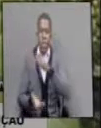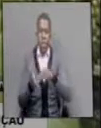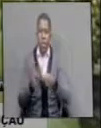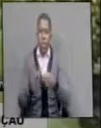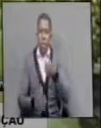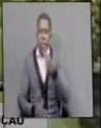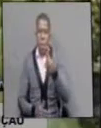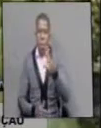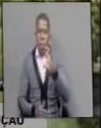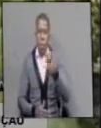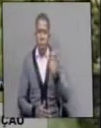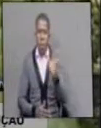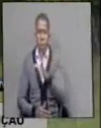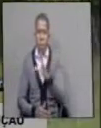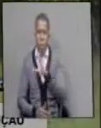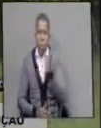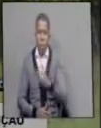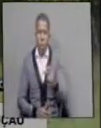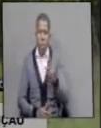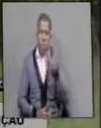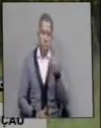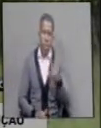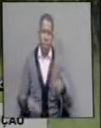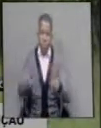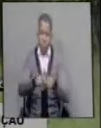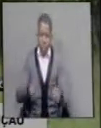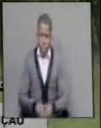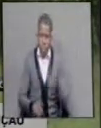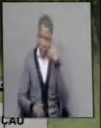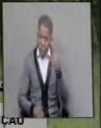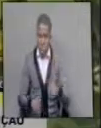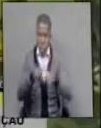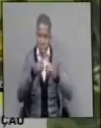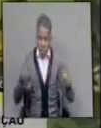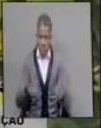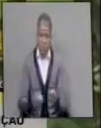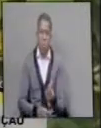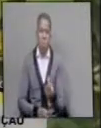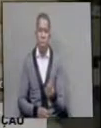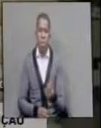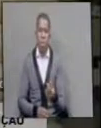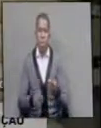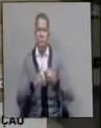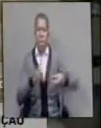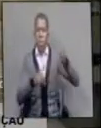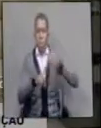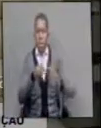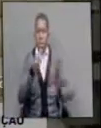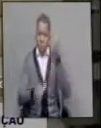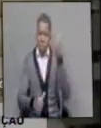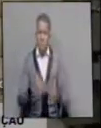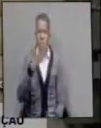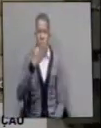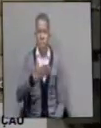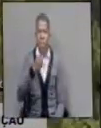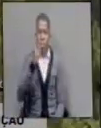inatividade a medida é do governo e visa diversificar a economia ano passado conseguiu 73 sacos de café mabuba